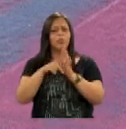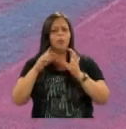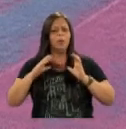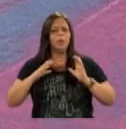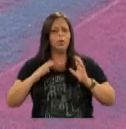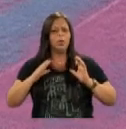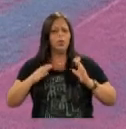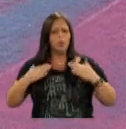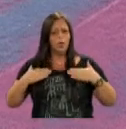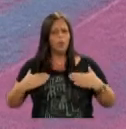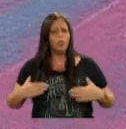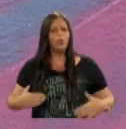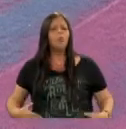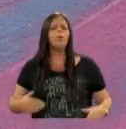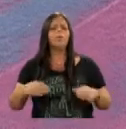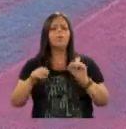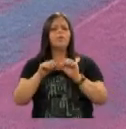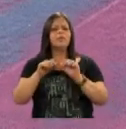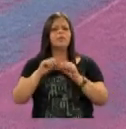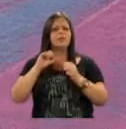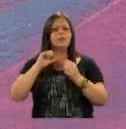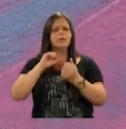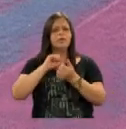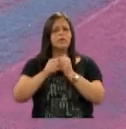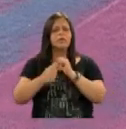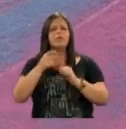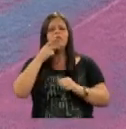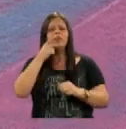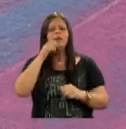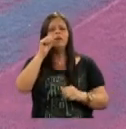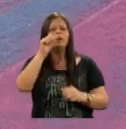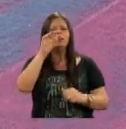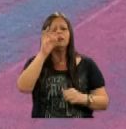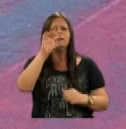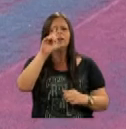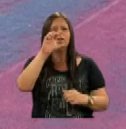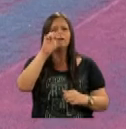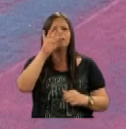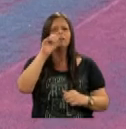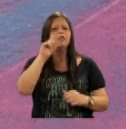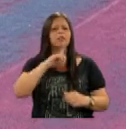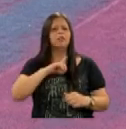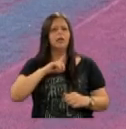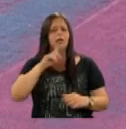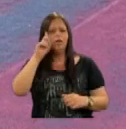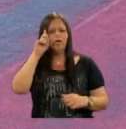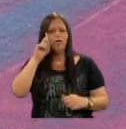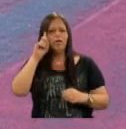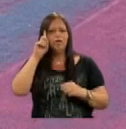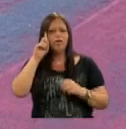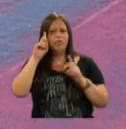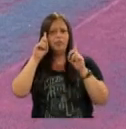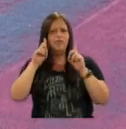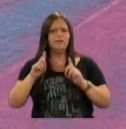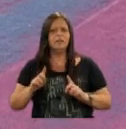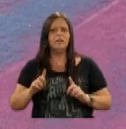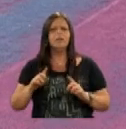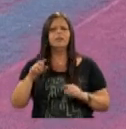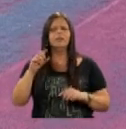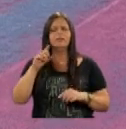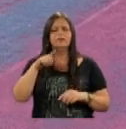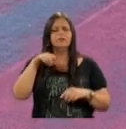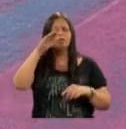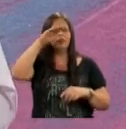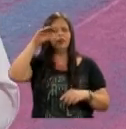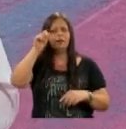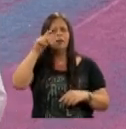para praticar esportes nós estamos falando dos atletas que possuem alguma deficiência e são alunos das apaes aqui